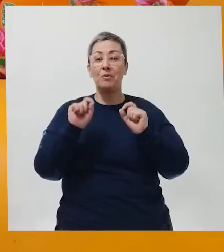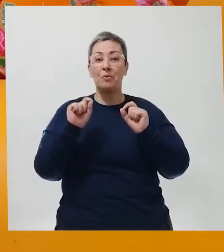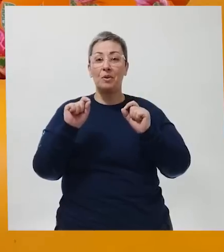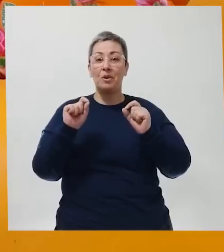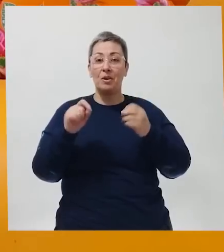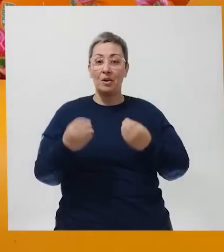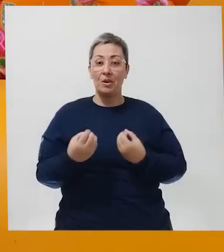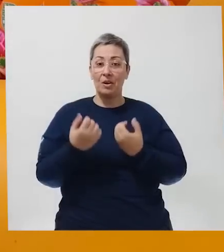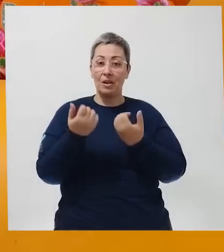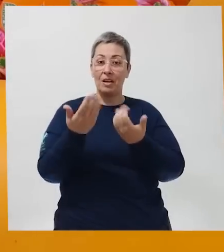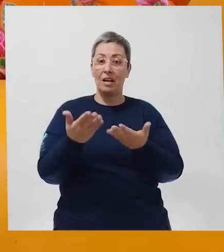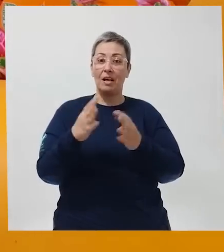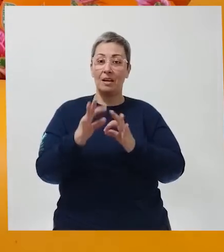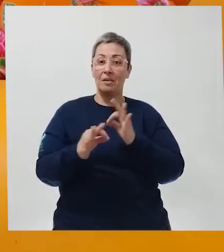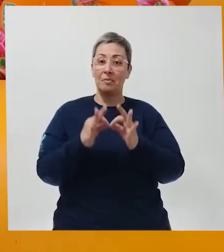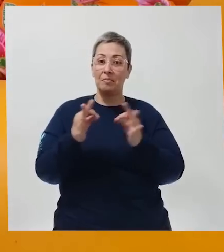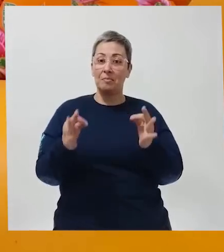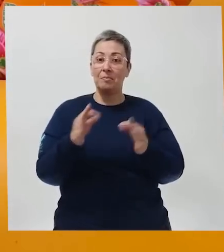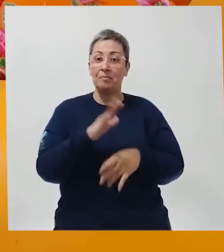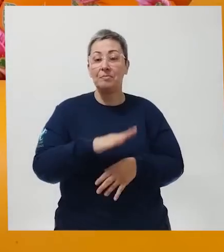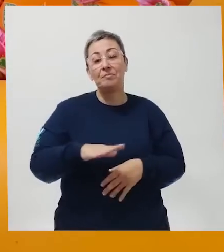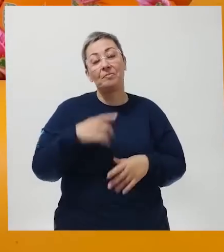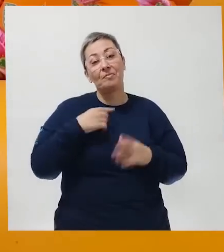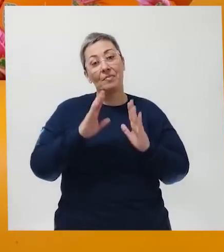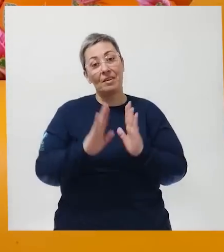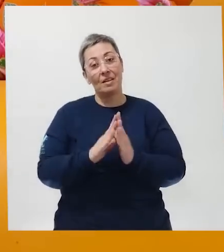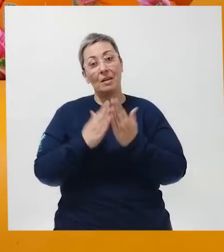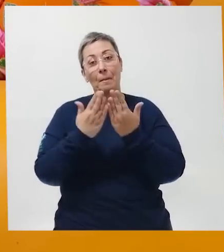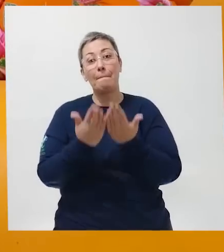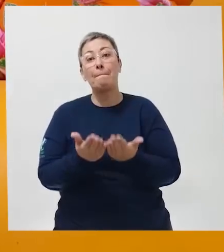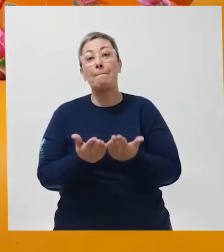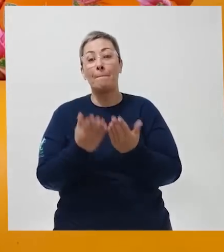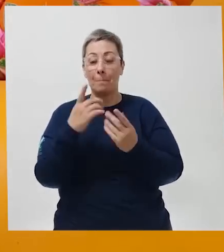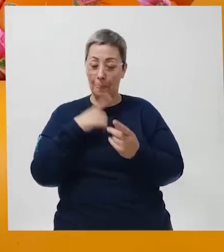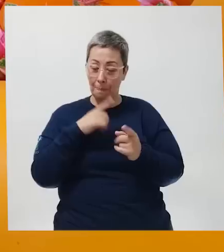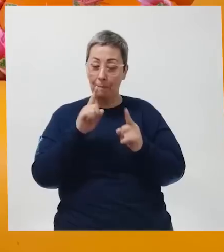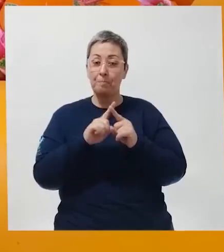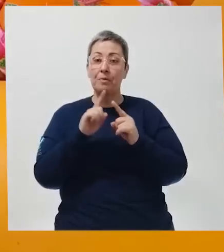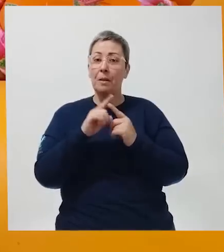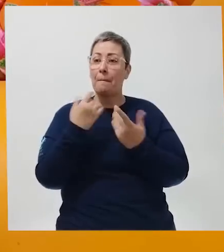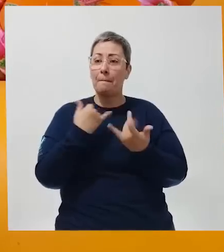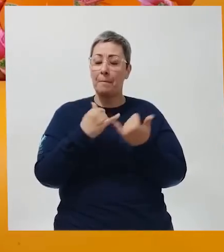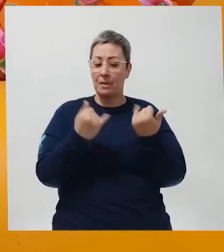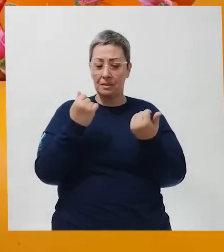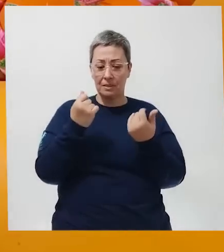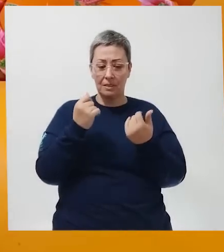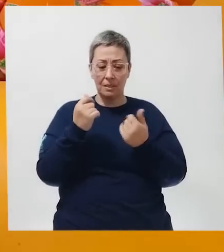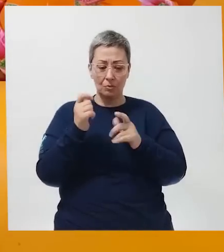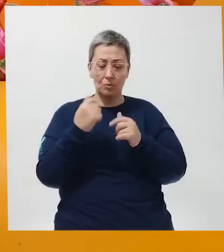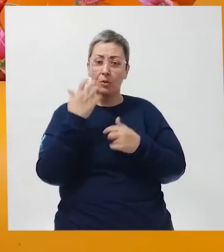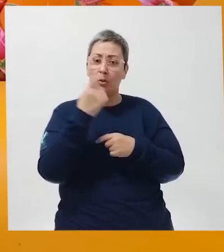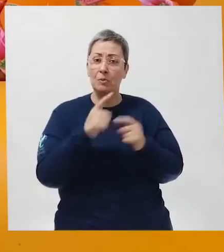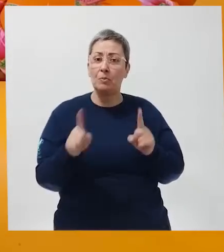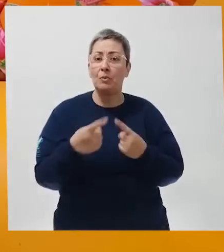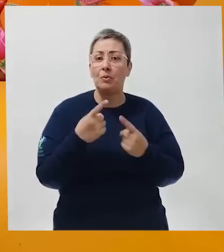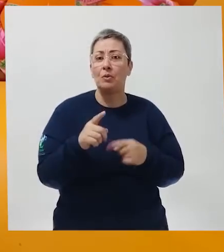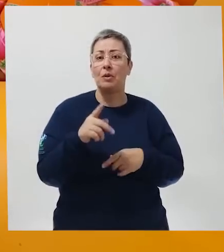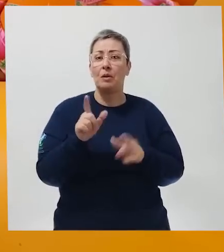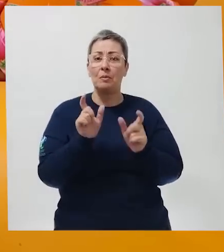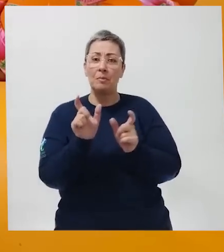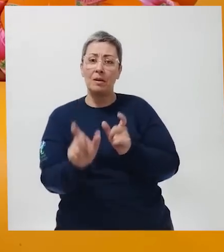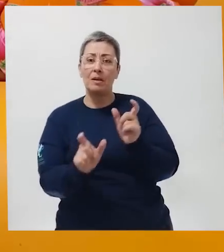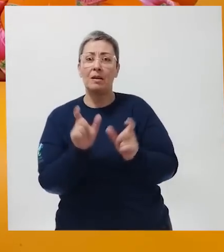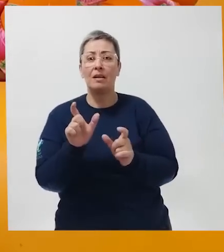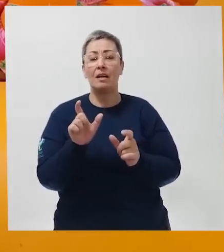nada melhor do que dar de presente a vocês, crianças, um livro, uma